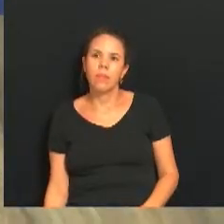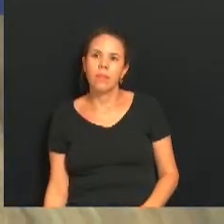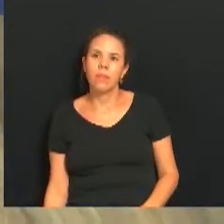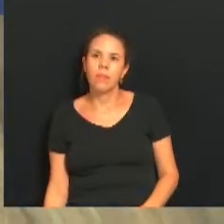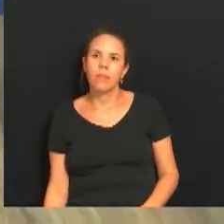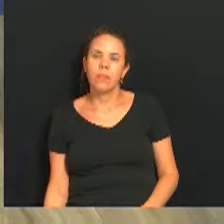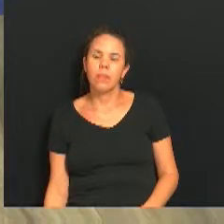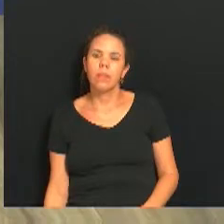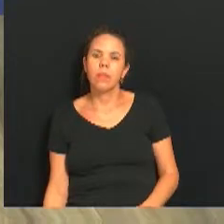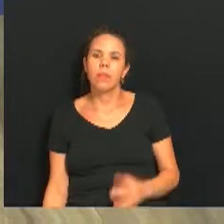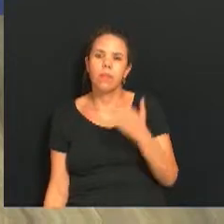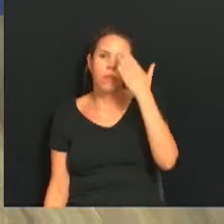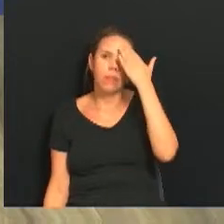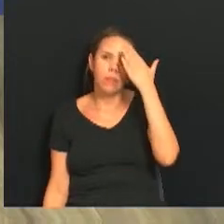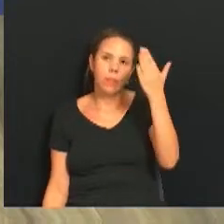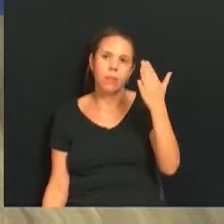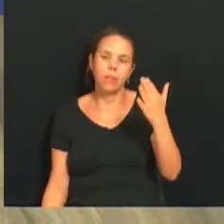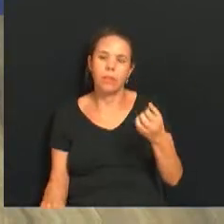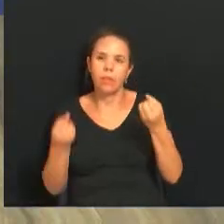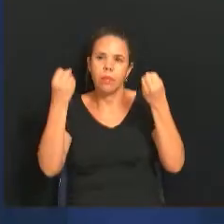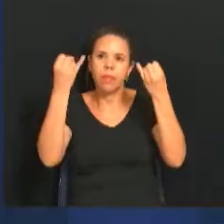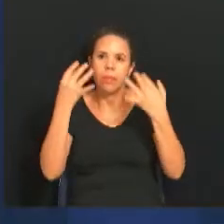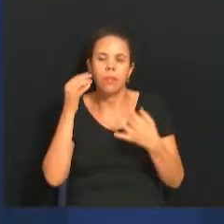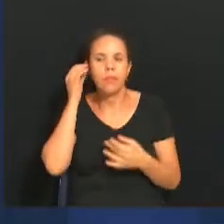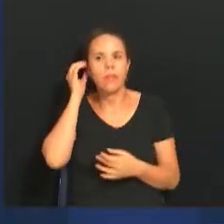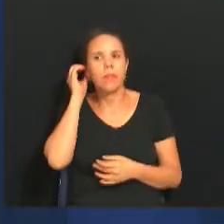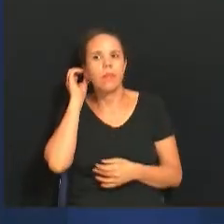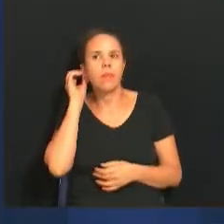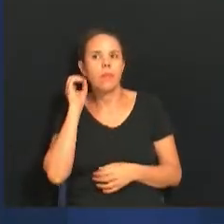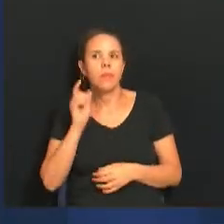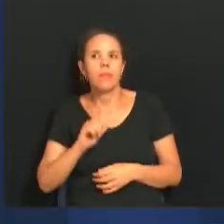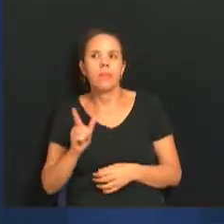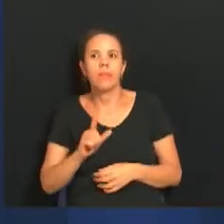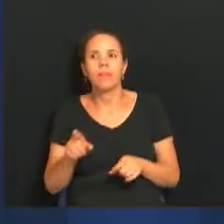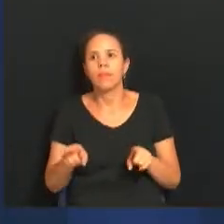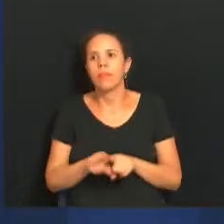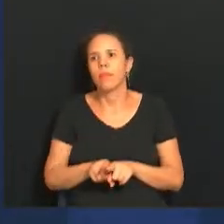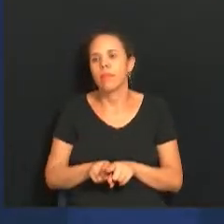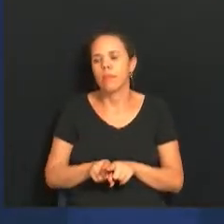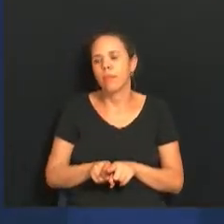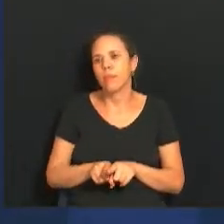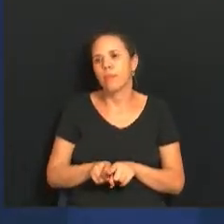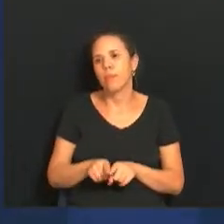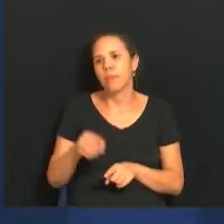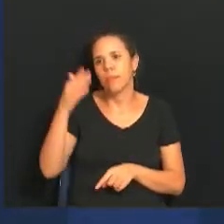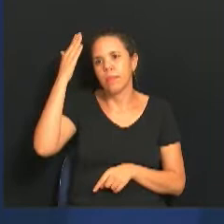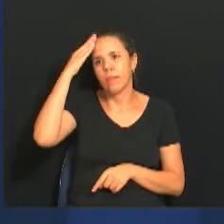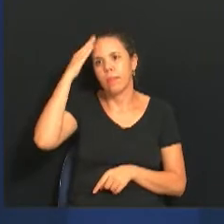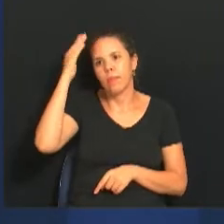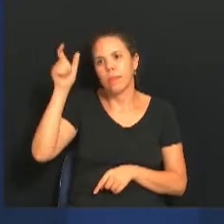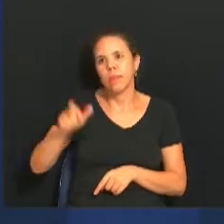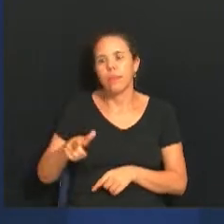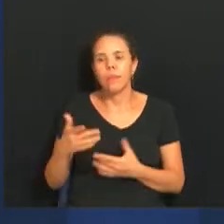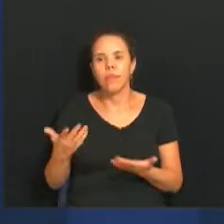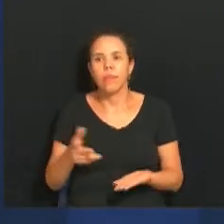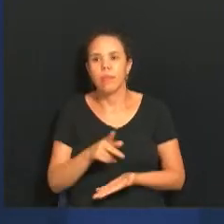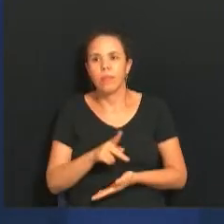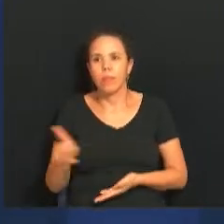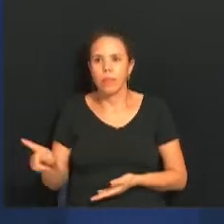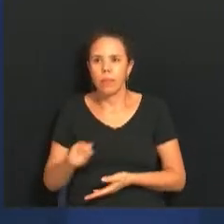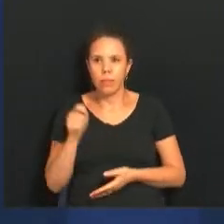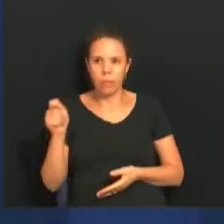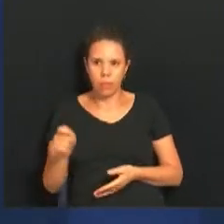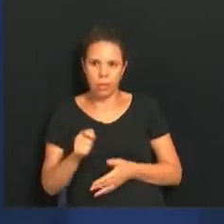Muitíssimo obrigado, André Aranha, por todas as informações e, claro, também ao Dorival, né, conhecido aí como Paraná, que é o presidente da